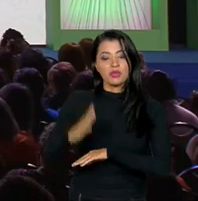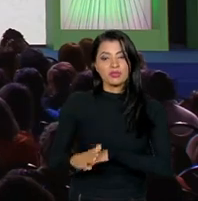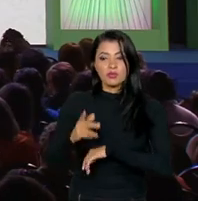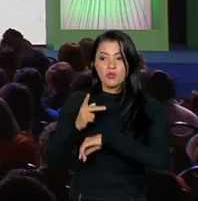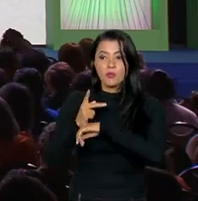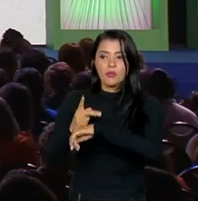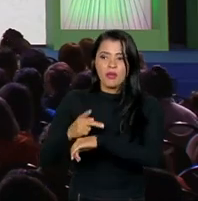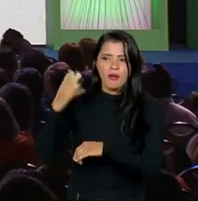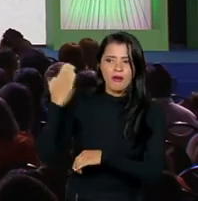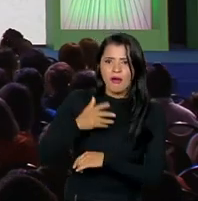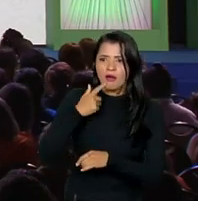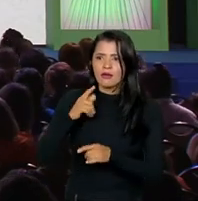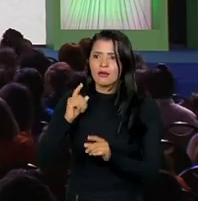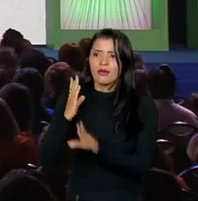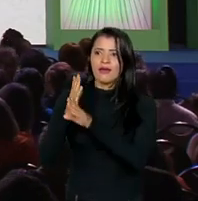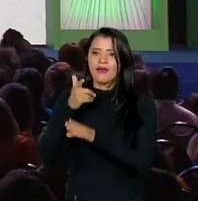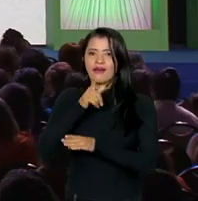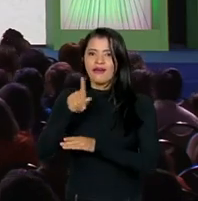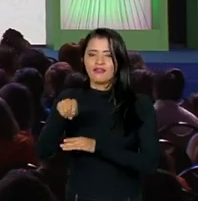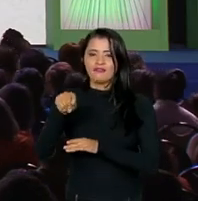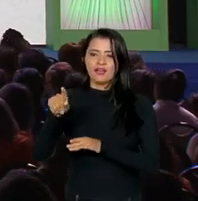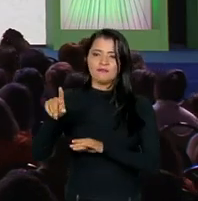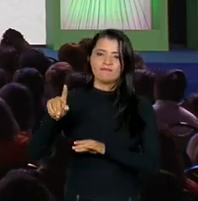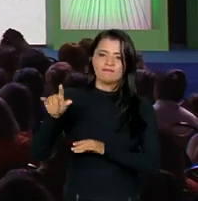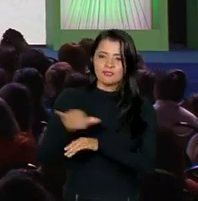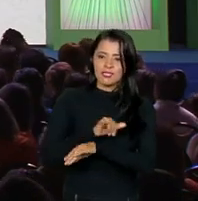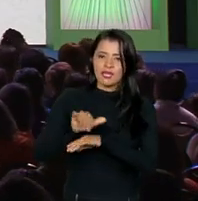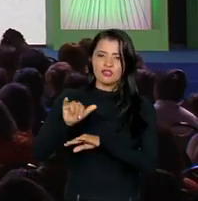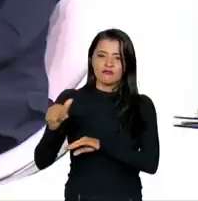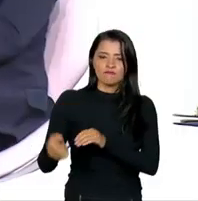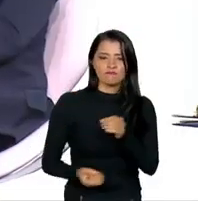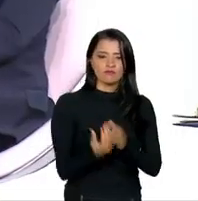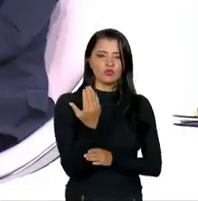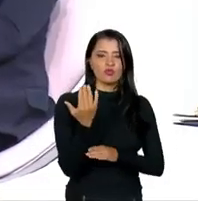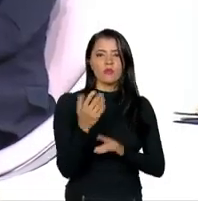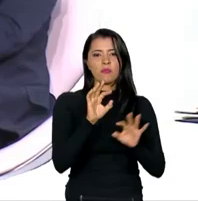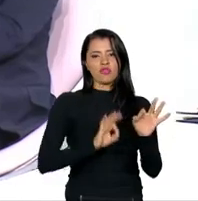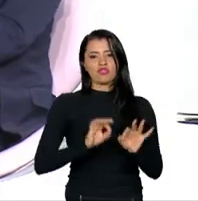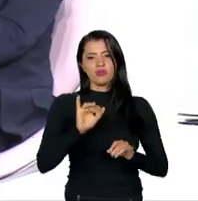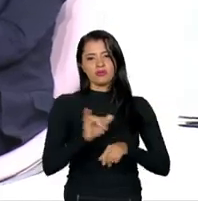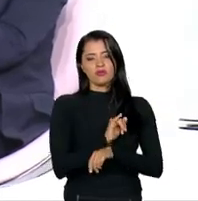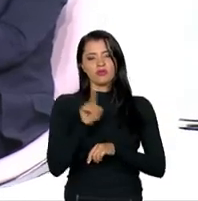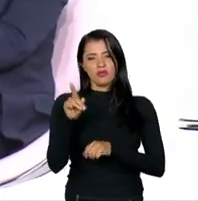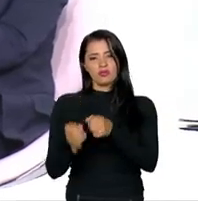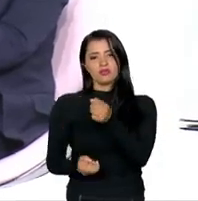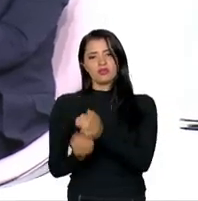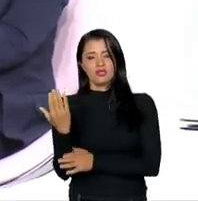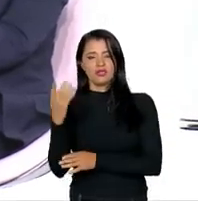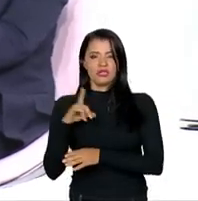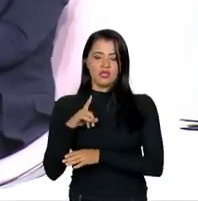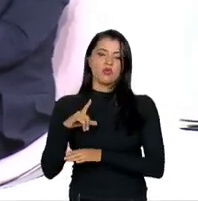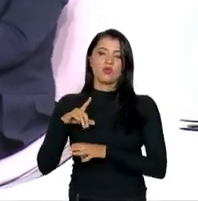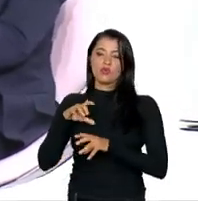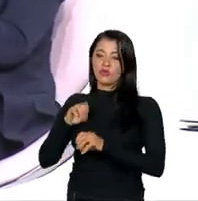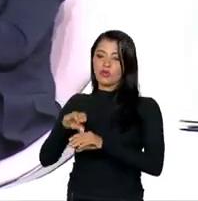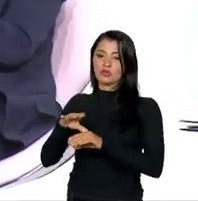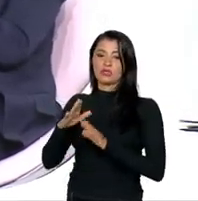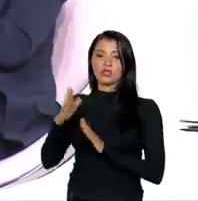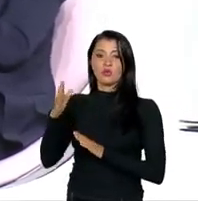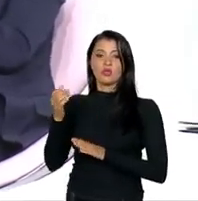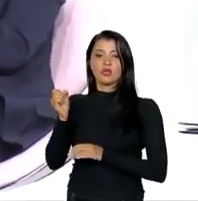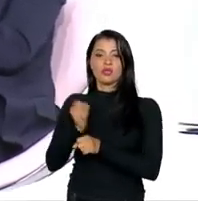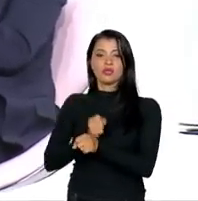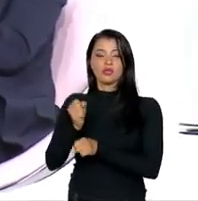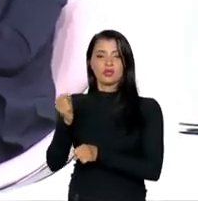as evidências e, através dessas evidências, você vai construir um planejamento estratégico. E lá nasceu a Educação 10 anos, que é uma política